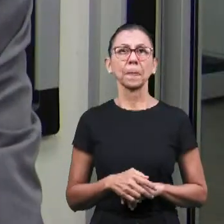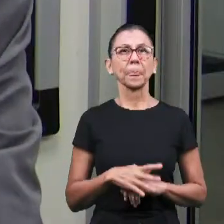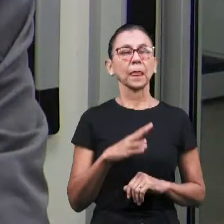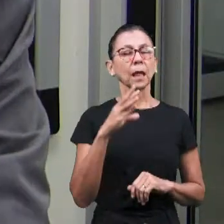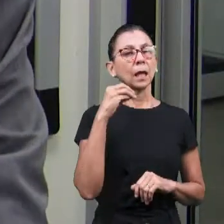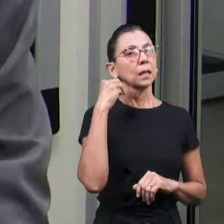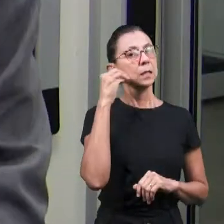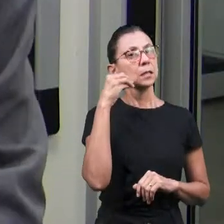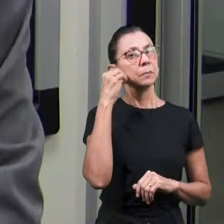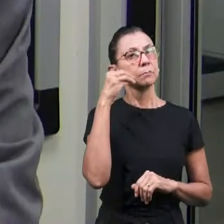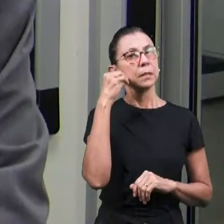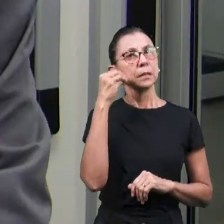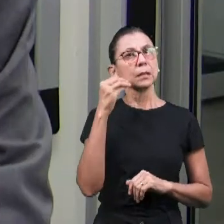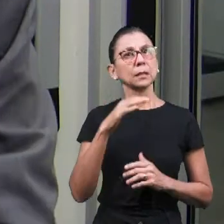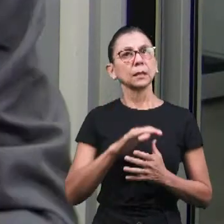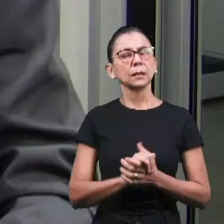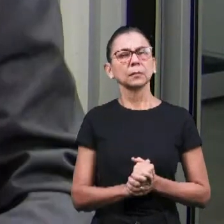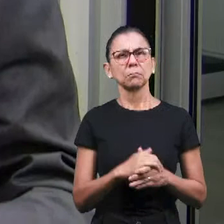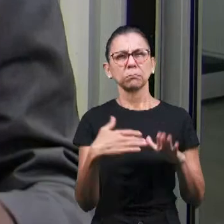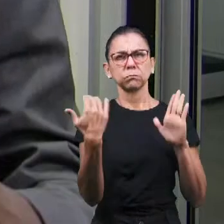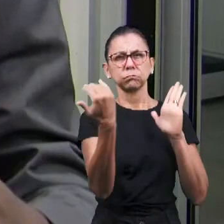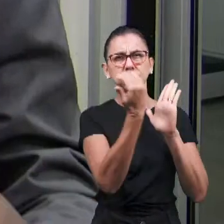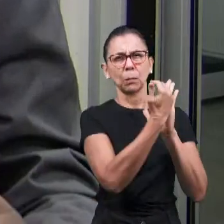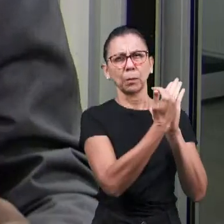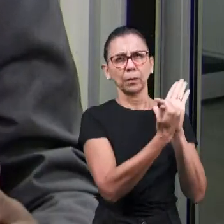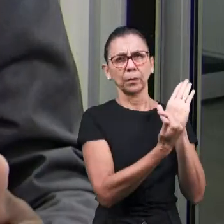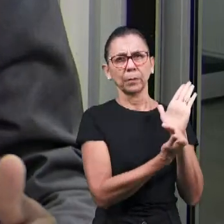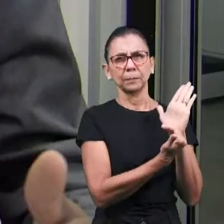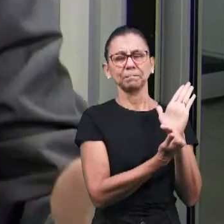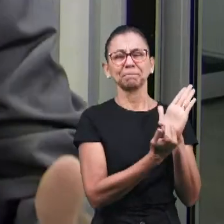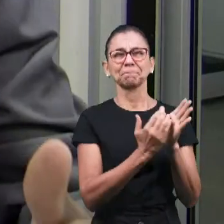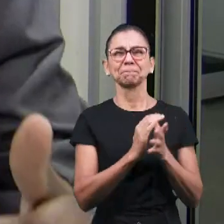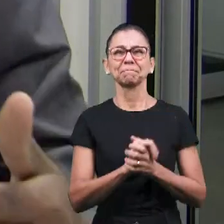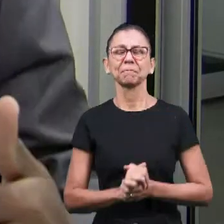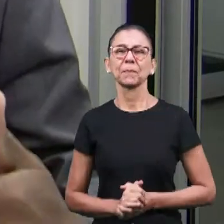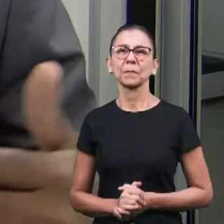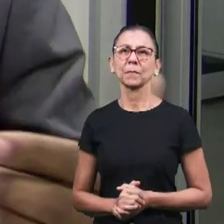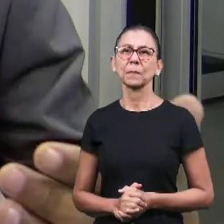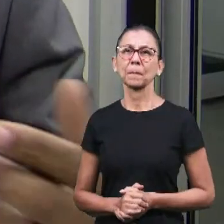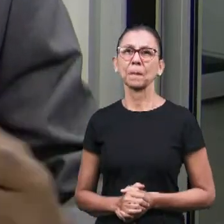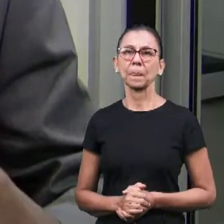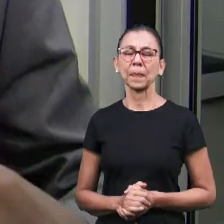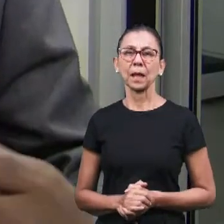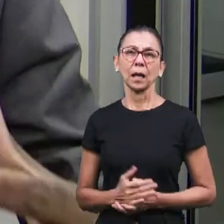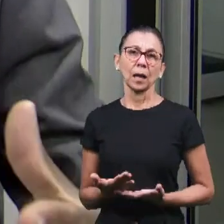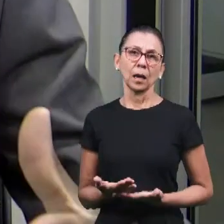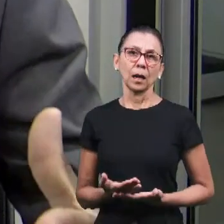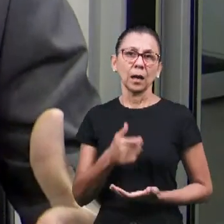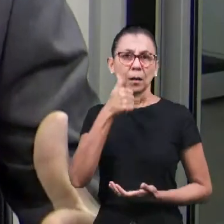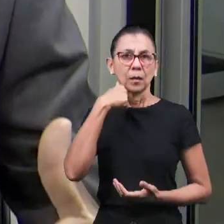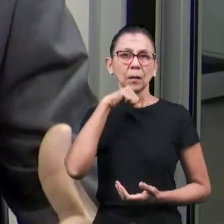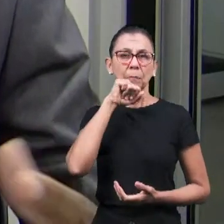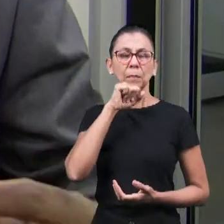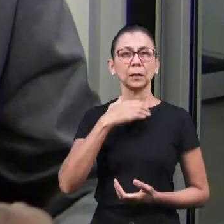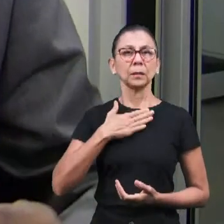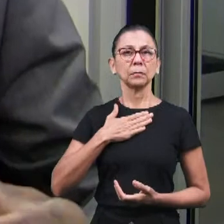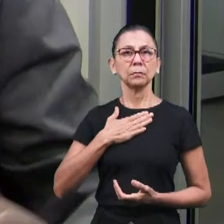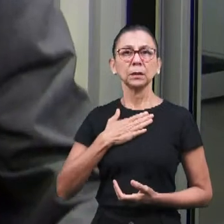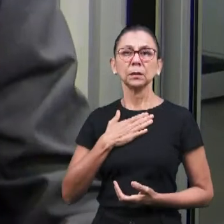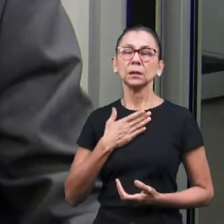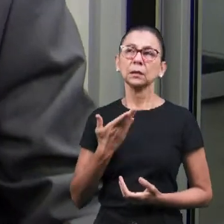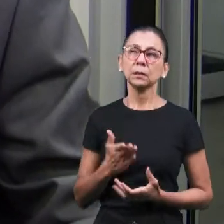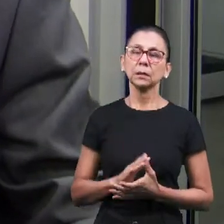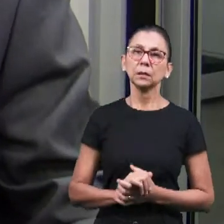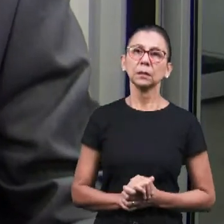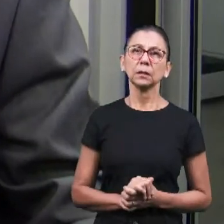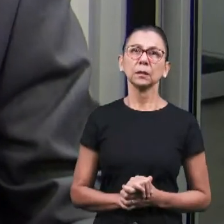que marcou foi uma sequência de experiências. Na verdade, minha mãe, nós crescemos no lar evangélico, mas minha mãe